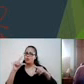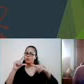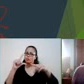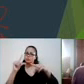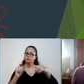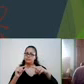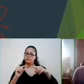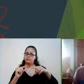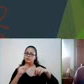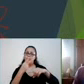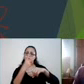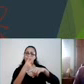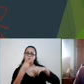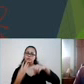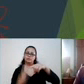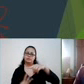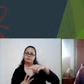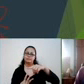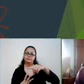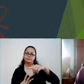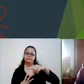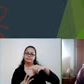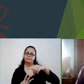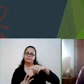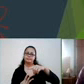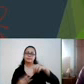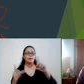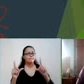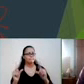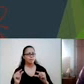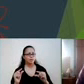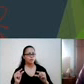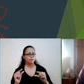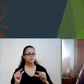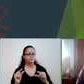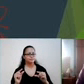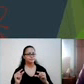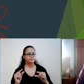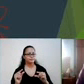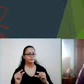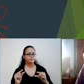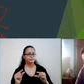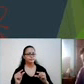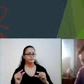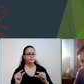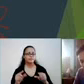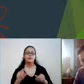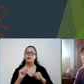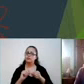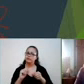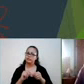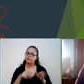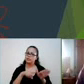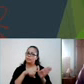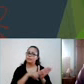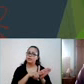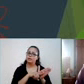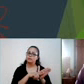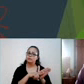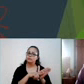Menores que menos 2,3. Aí se eu quisesse um número menor, era só eu ir fazendo